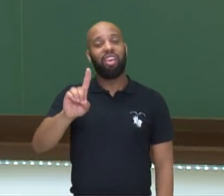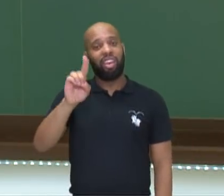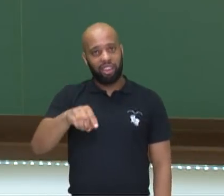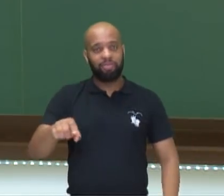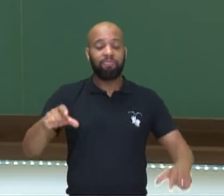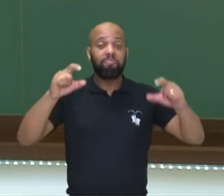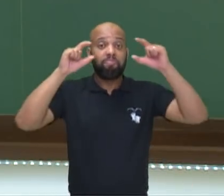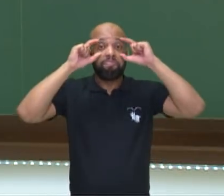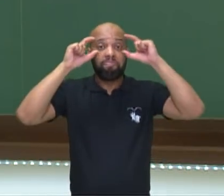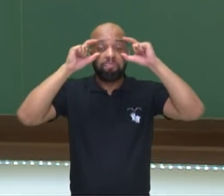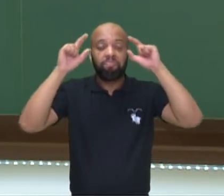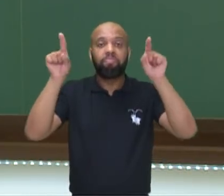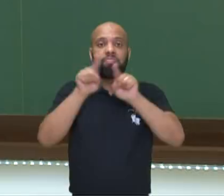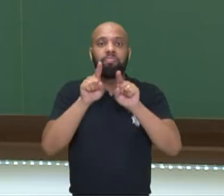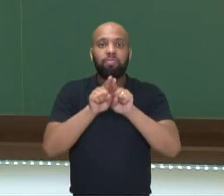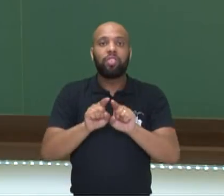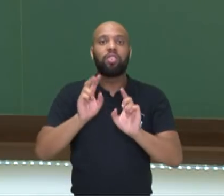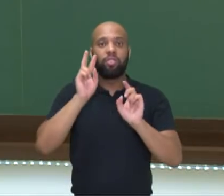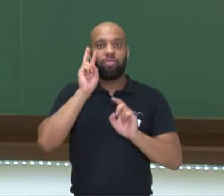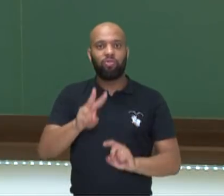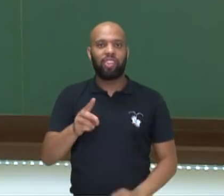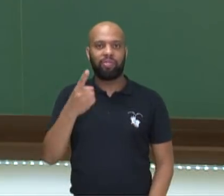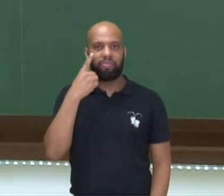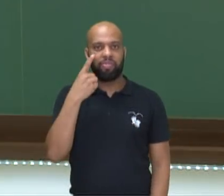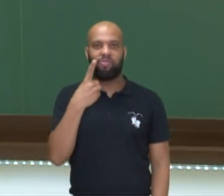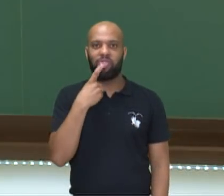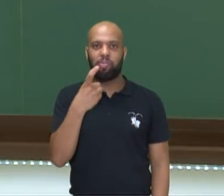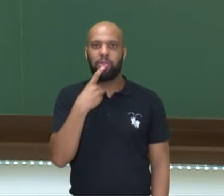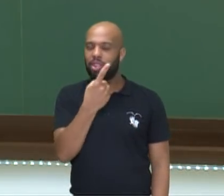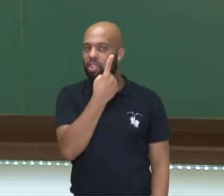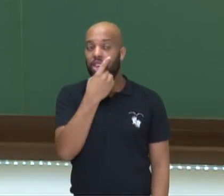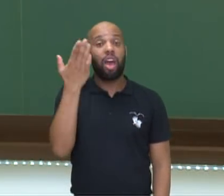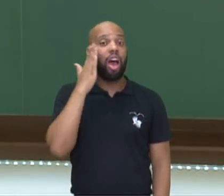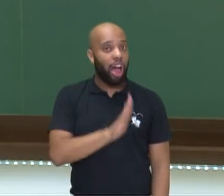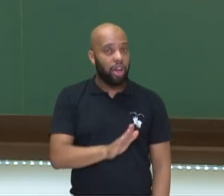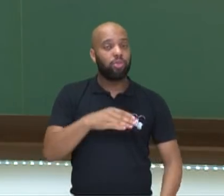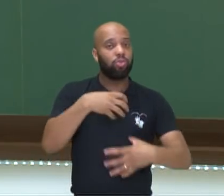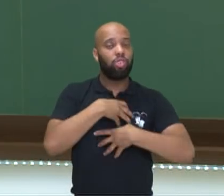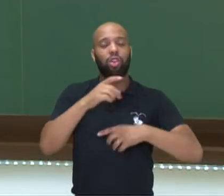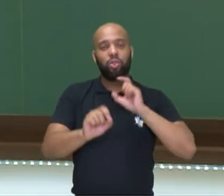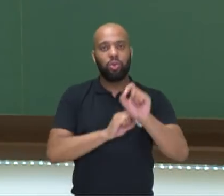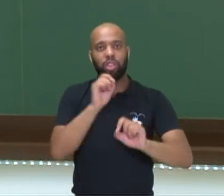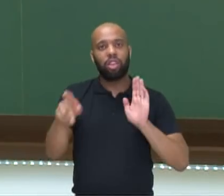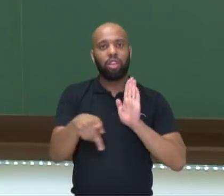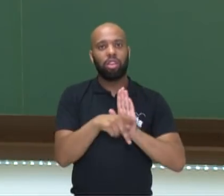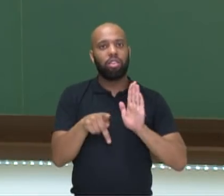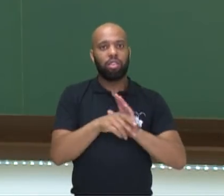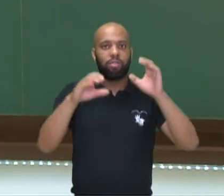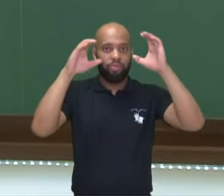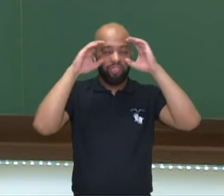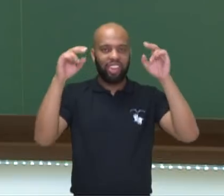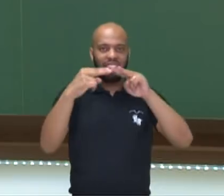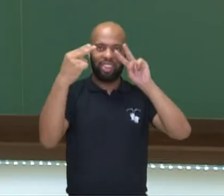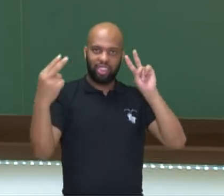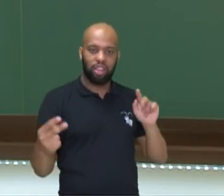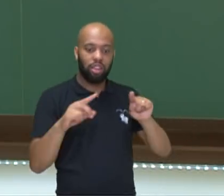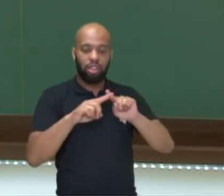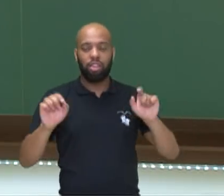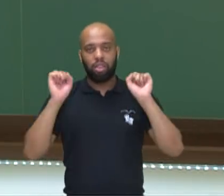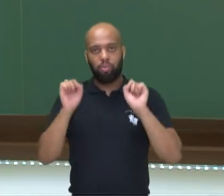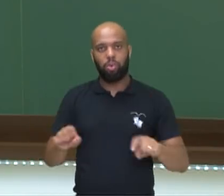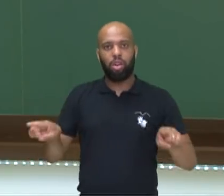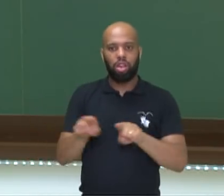são um tipo de uso mais simples da realidade virtual. Mas a realidade virtual ainda